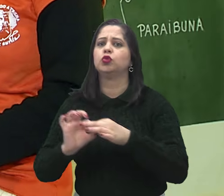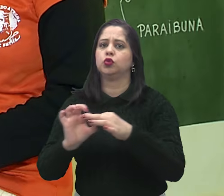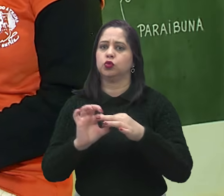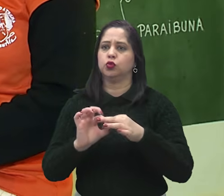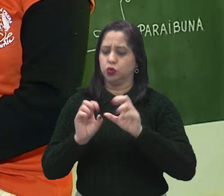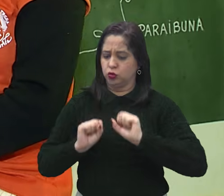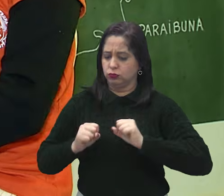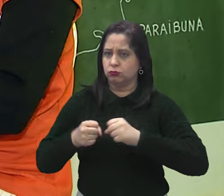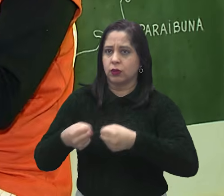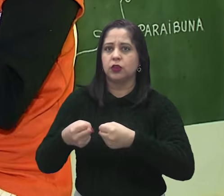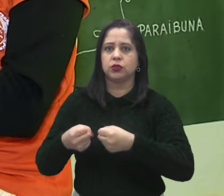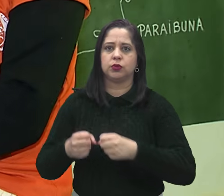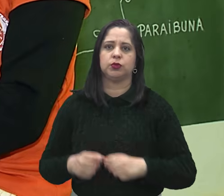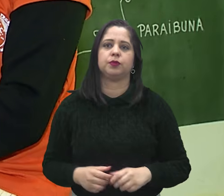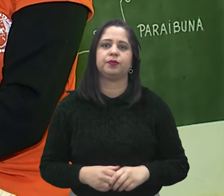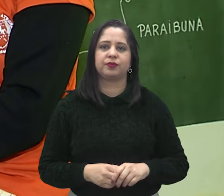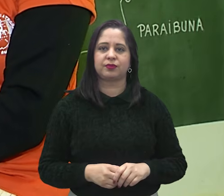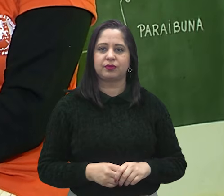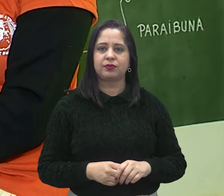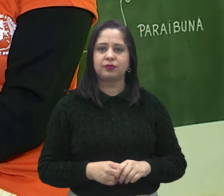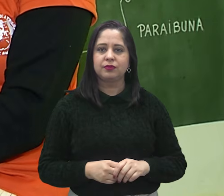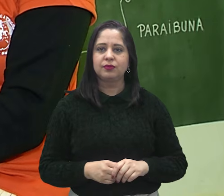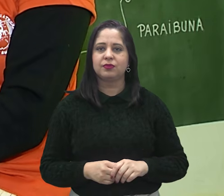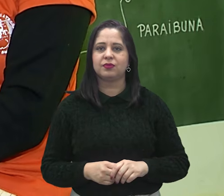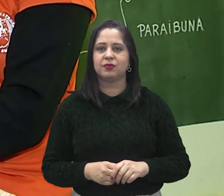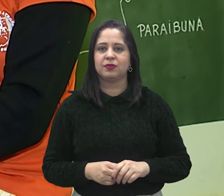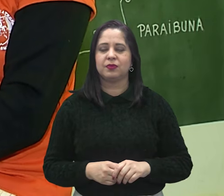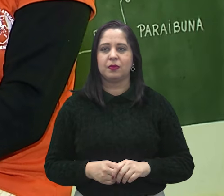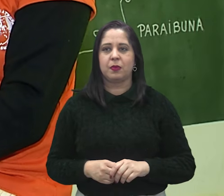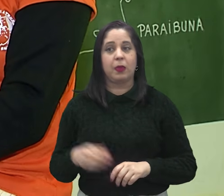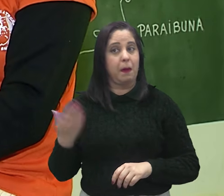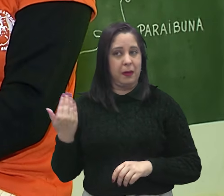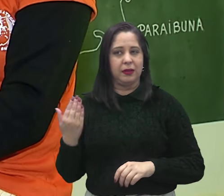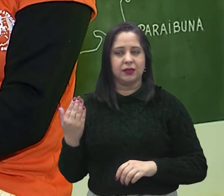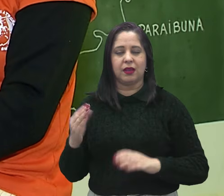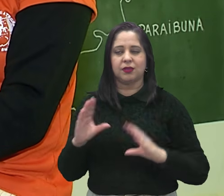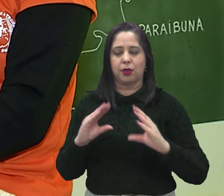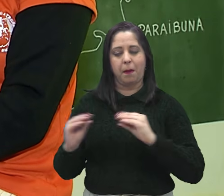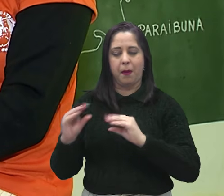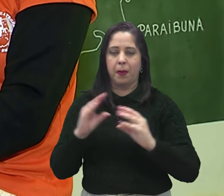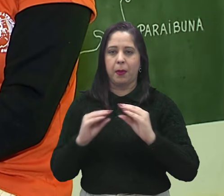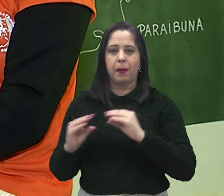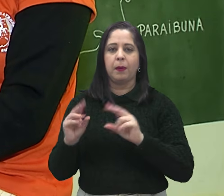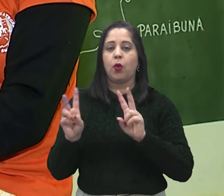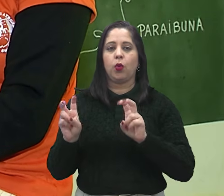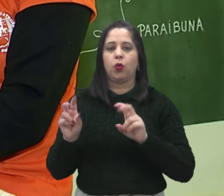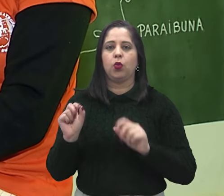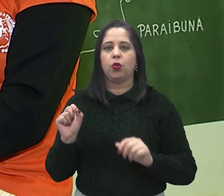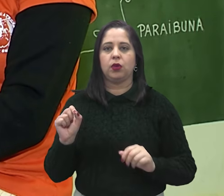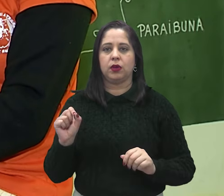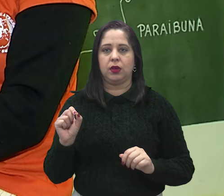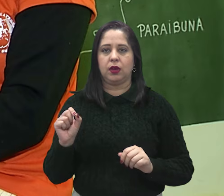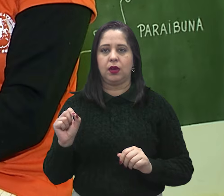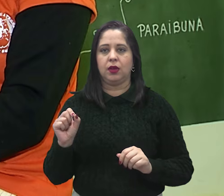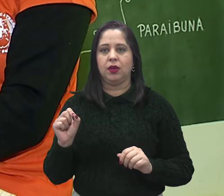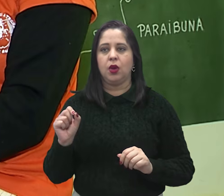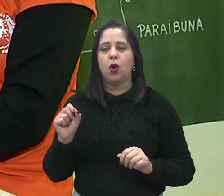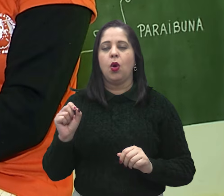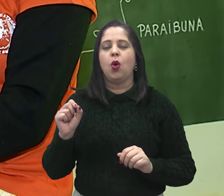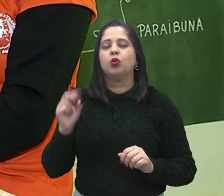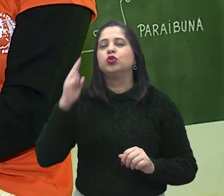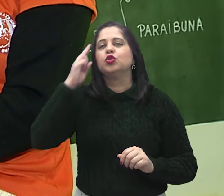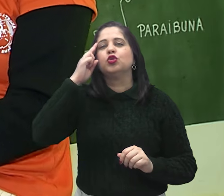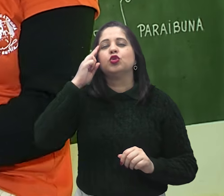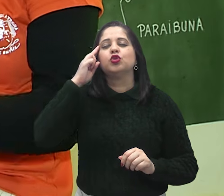Eu sempre falo, inclusive na última roda a gente falou sobre isso, que o sonho do Ecomuseu é que ele não